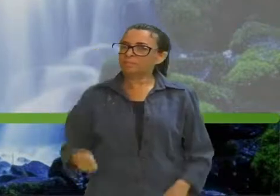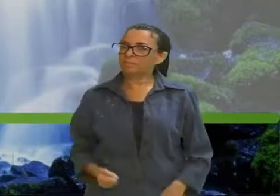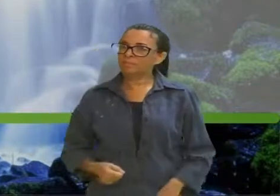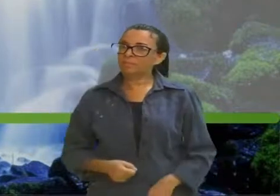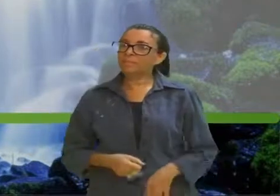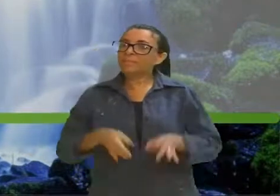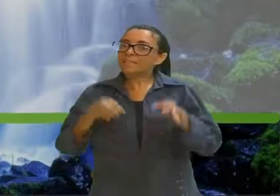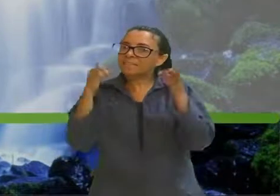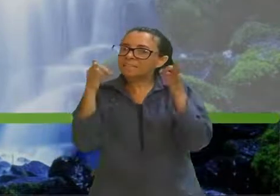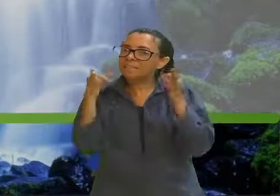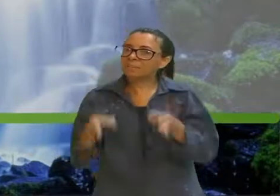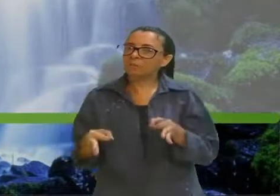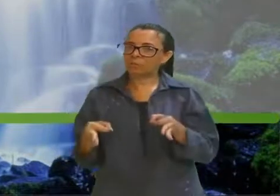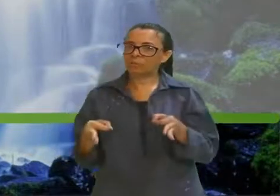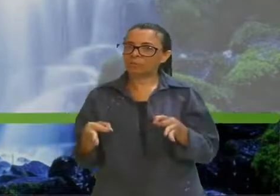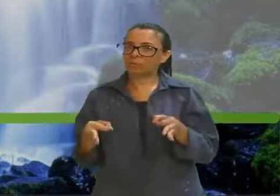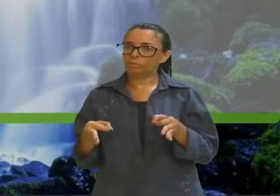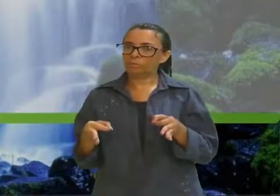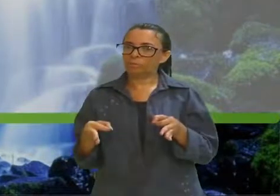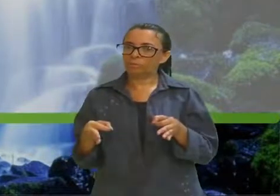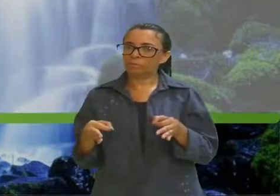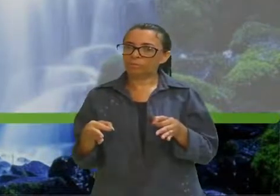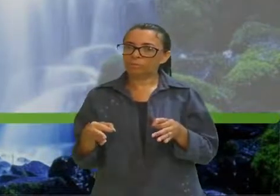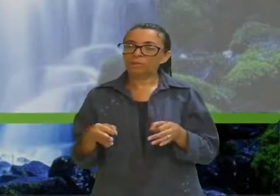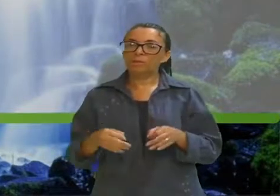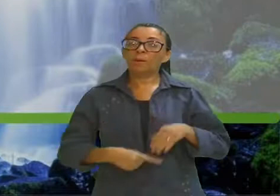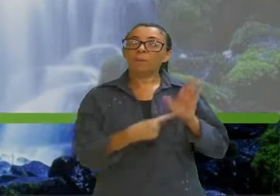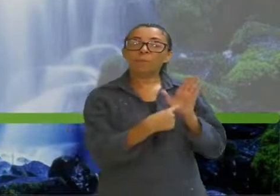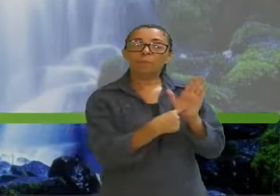estar alinhado com a vontade de Deus.